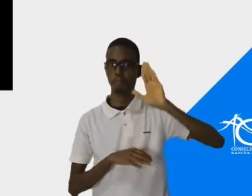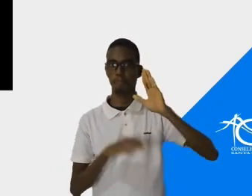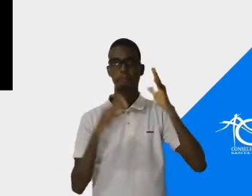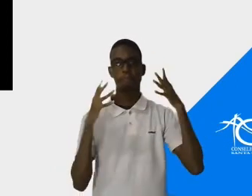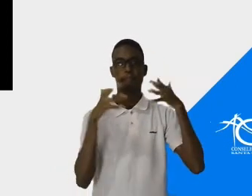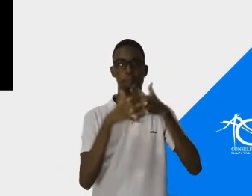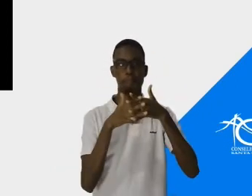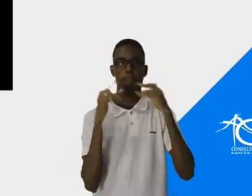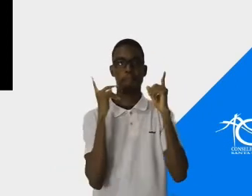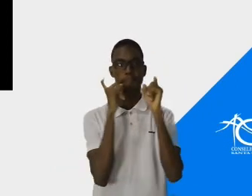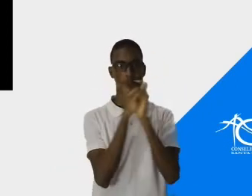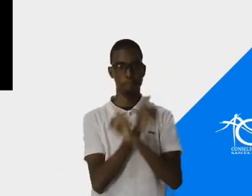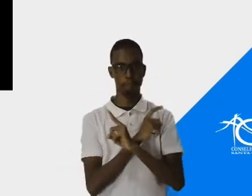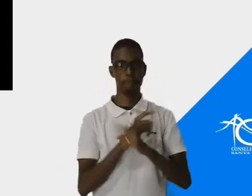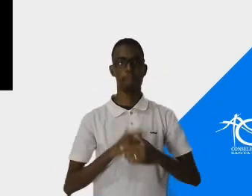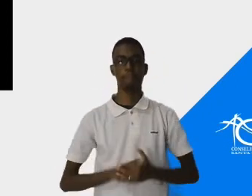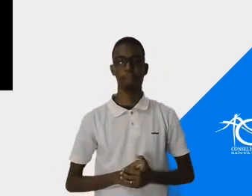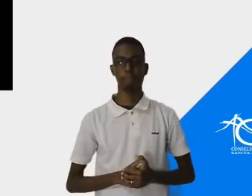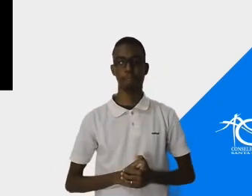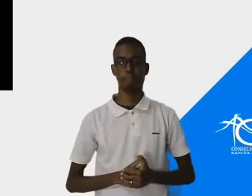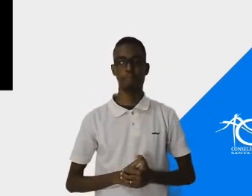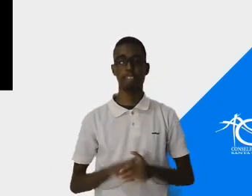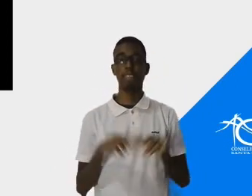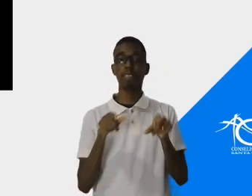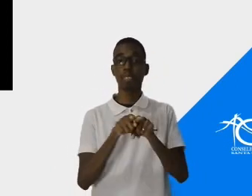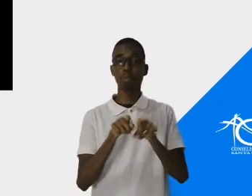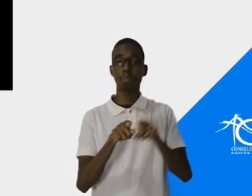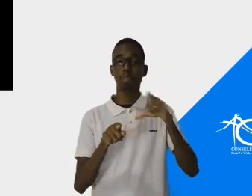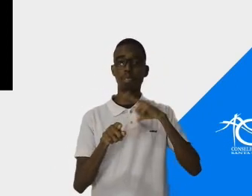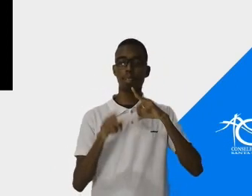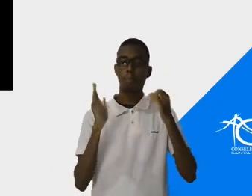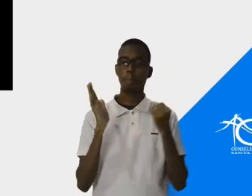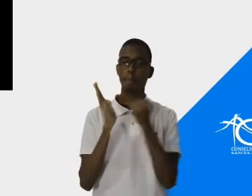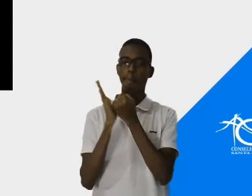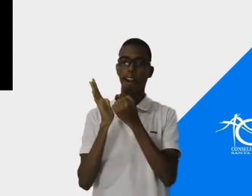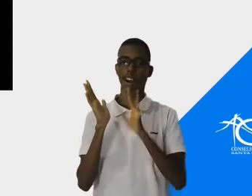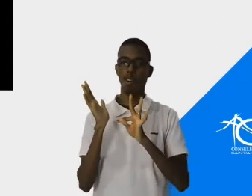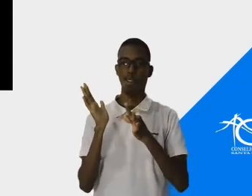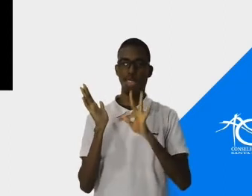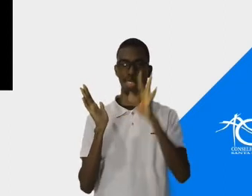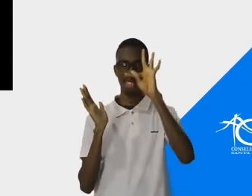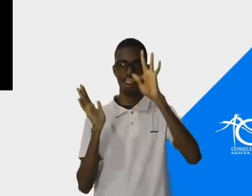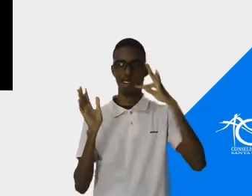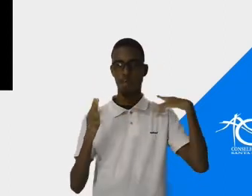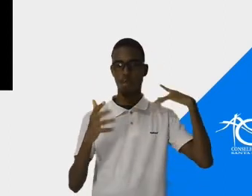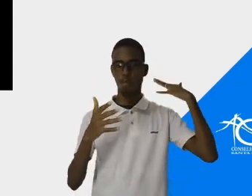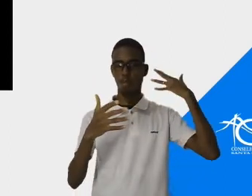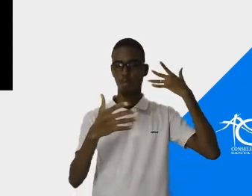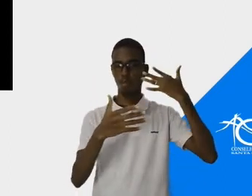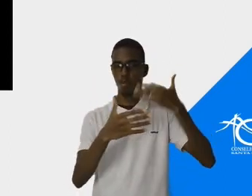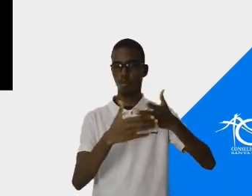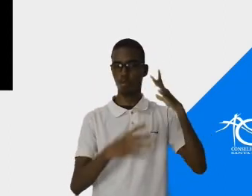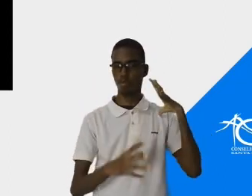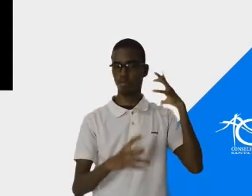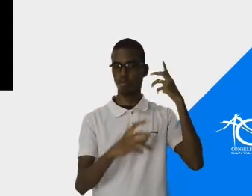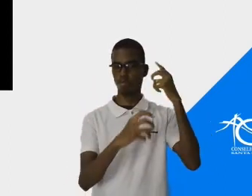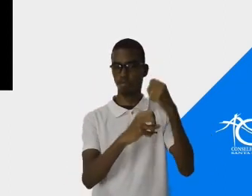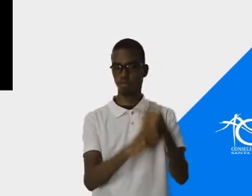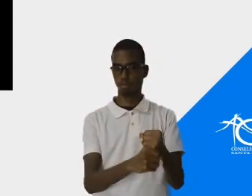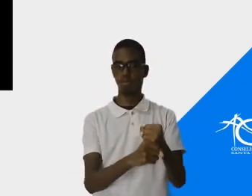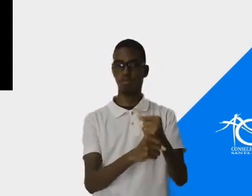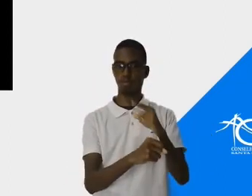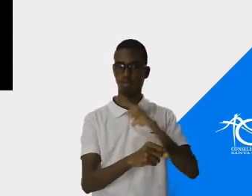São inúmeros os marcos teóricos que agregaram essa caminhada até onde estamos